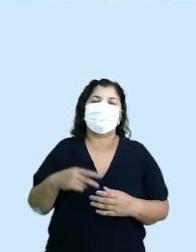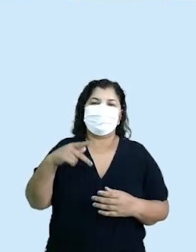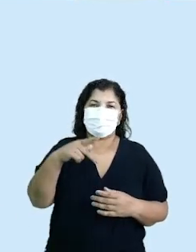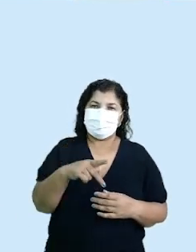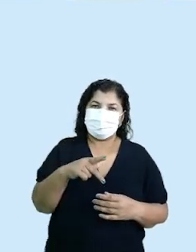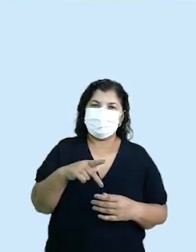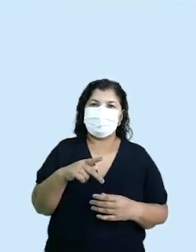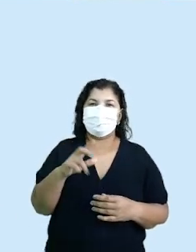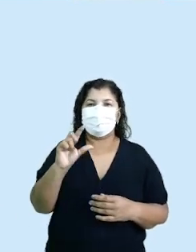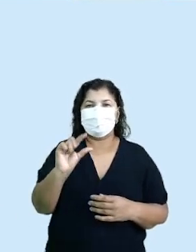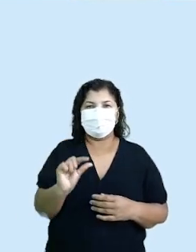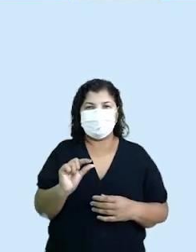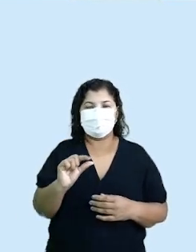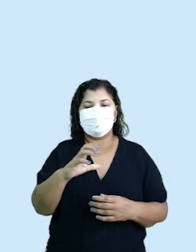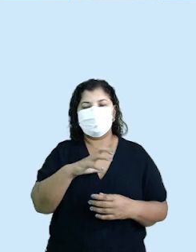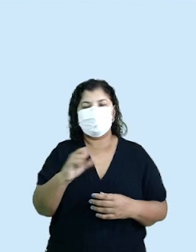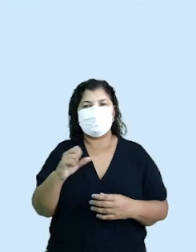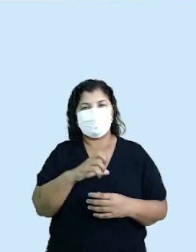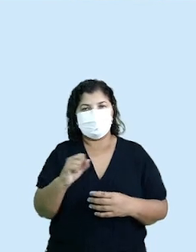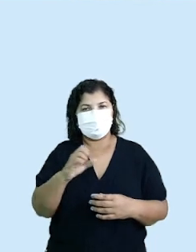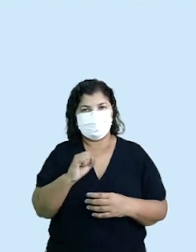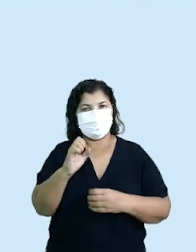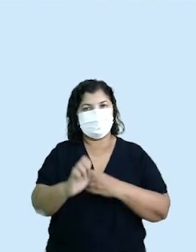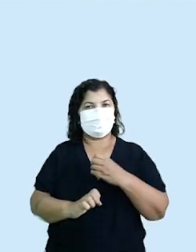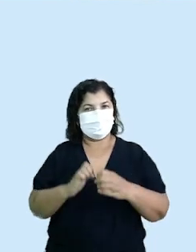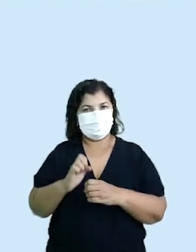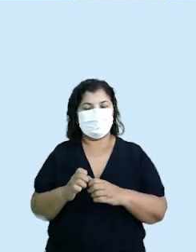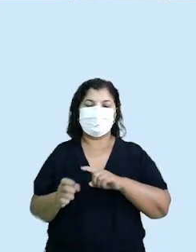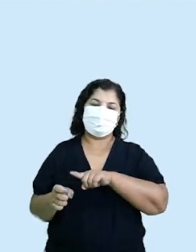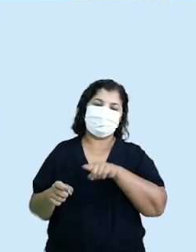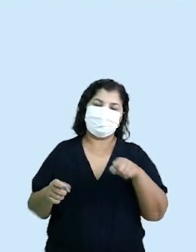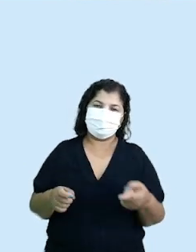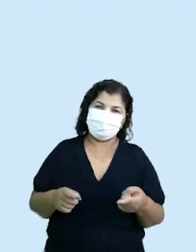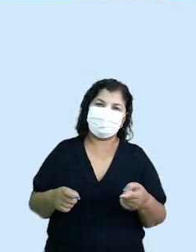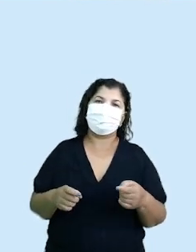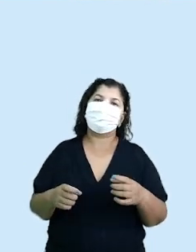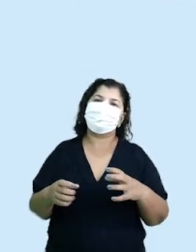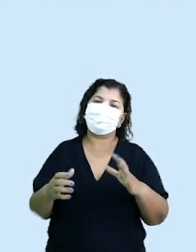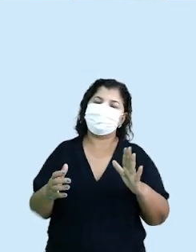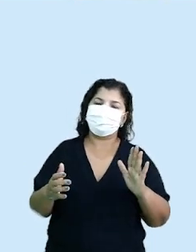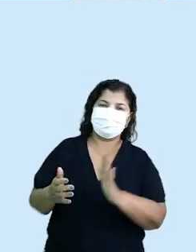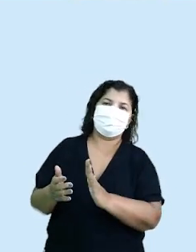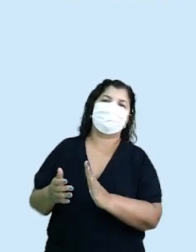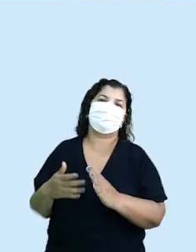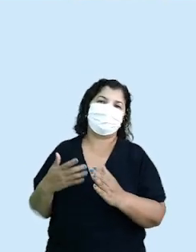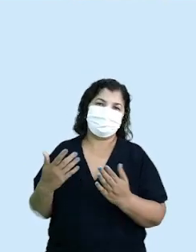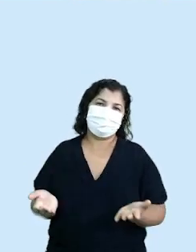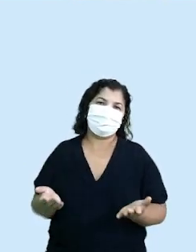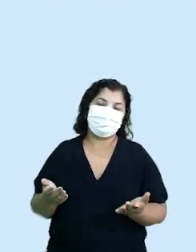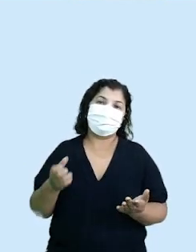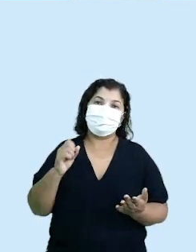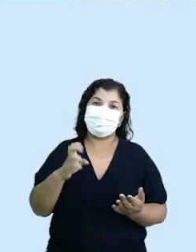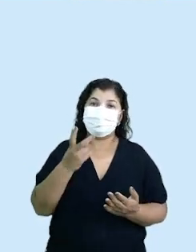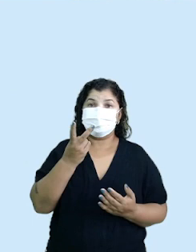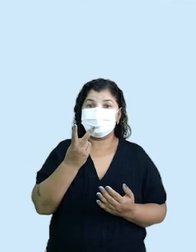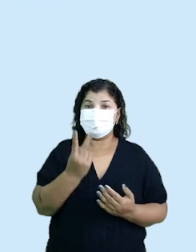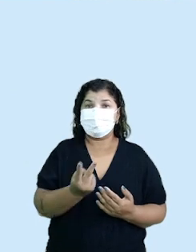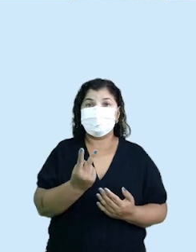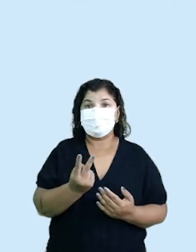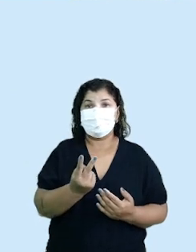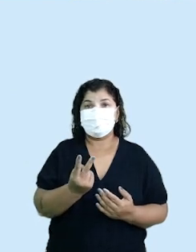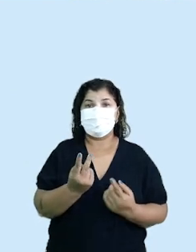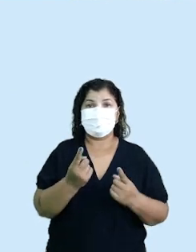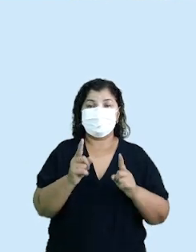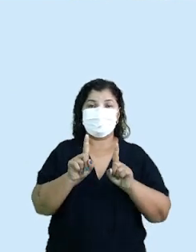o elemento puxa os elétrons para si. No de oxidação, ele está empurrando. Se eu coloco dois elementos lado a